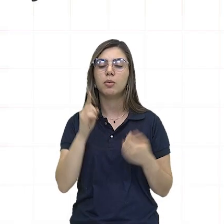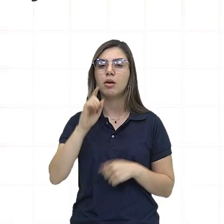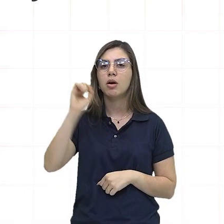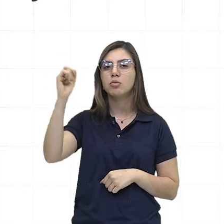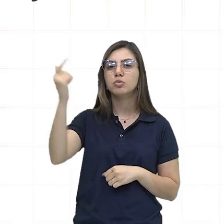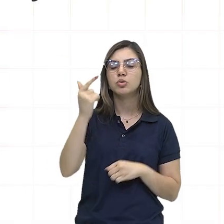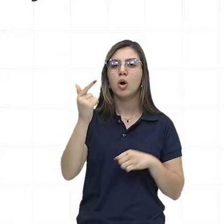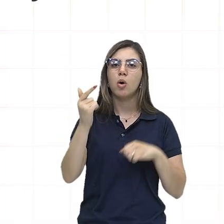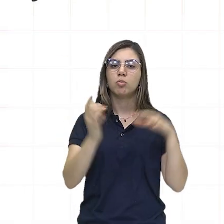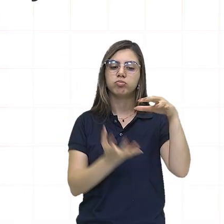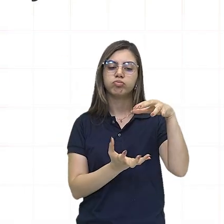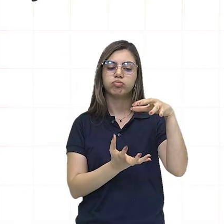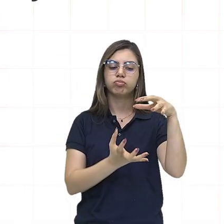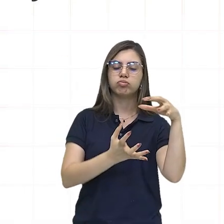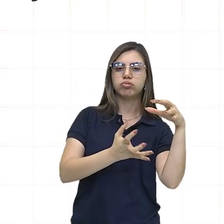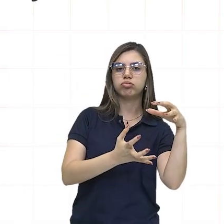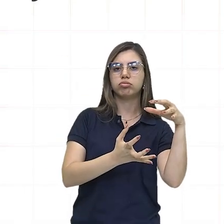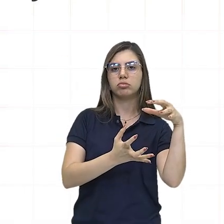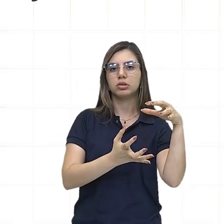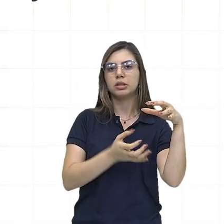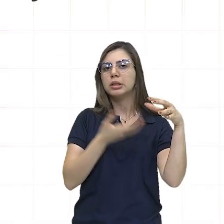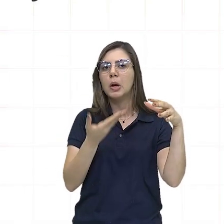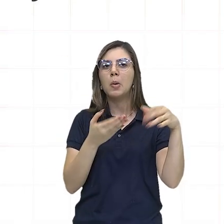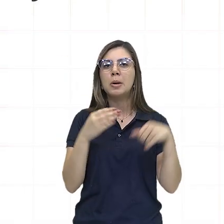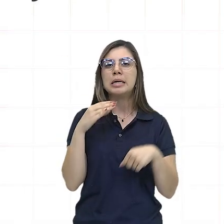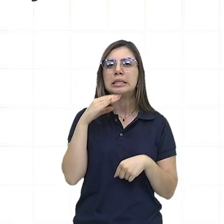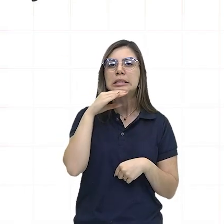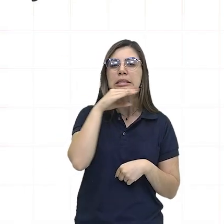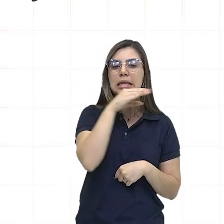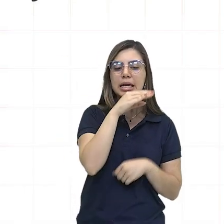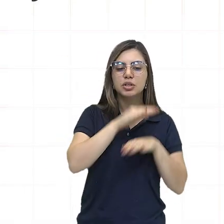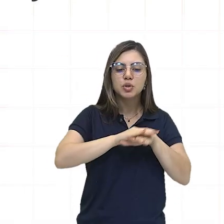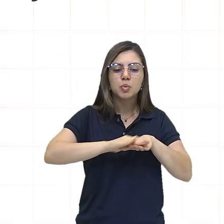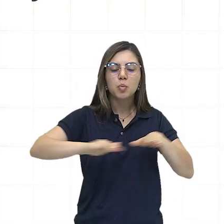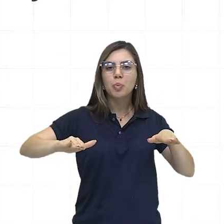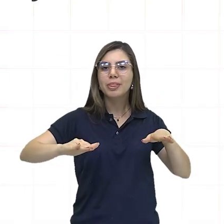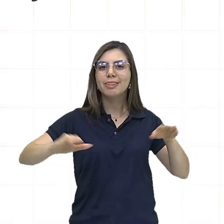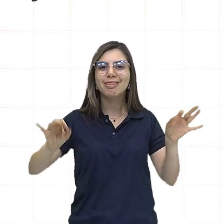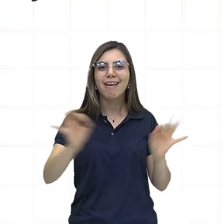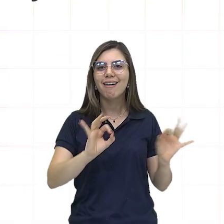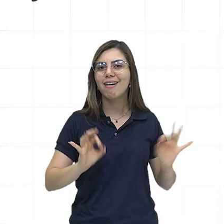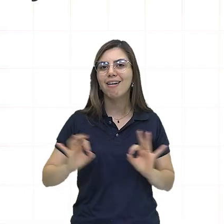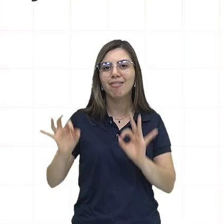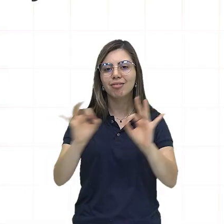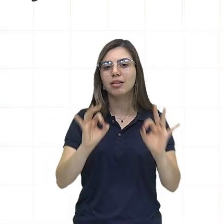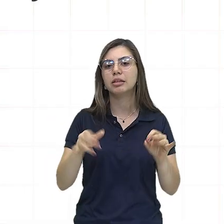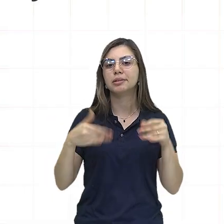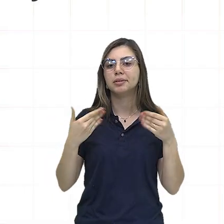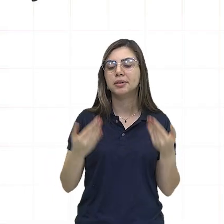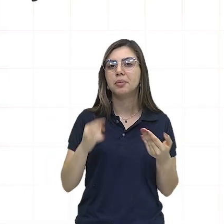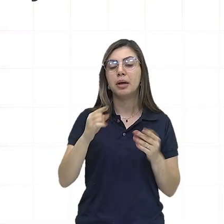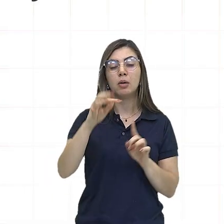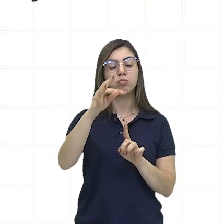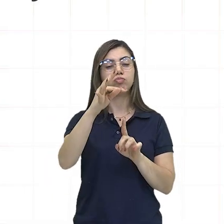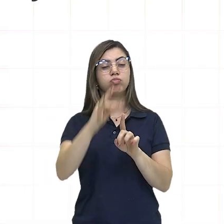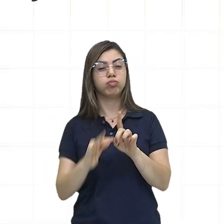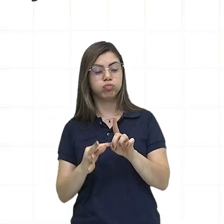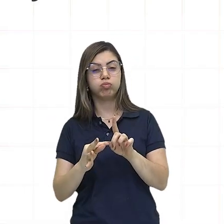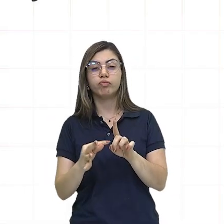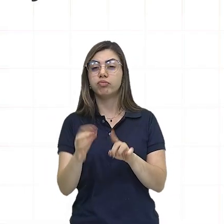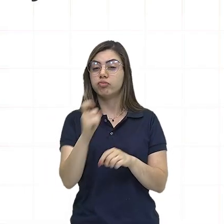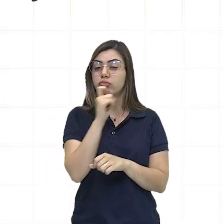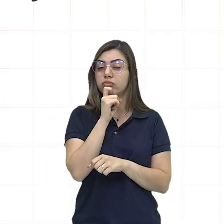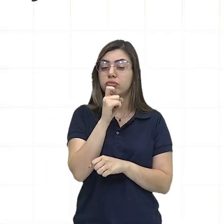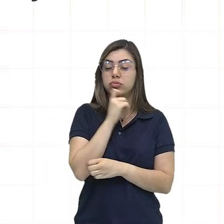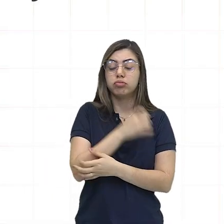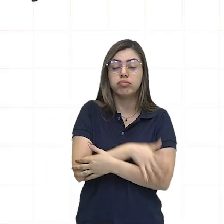do Sol, não ocorre o aquecimento da superfície e nelas são registradas as